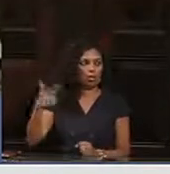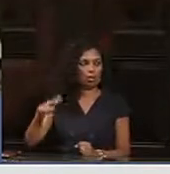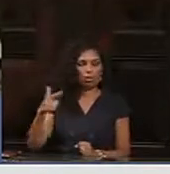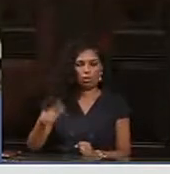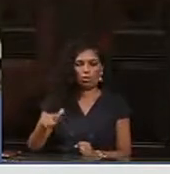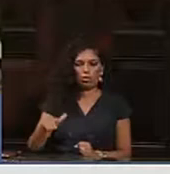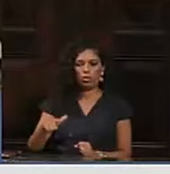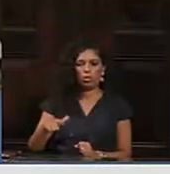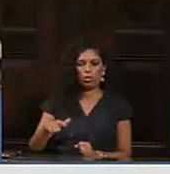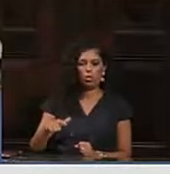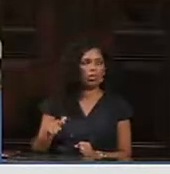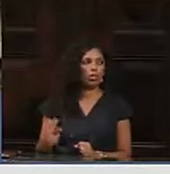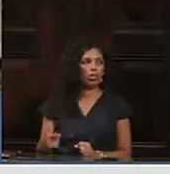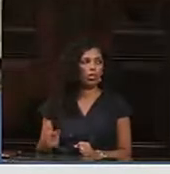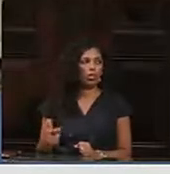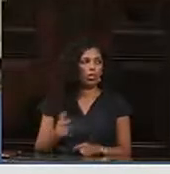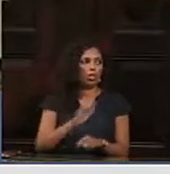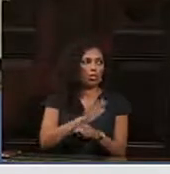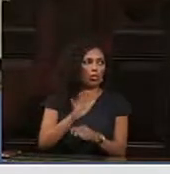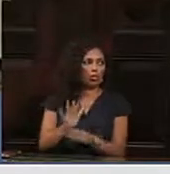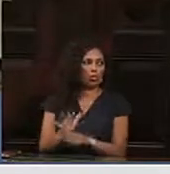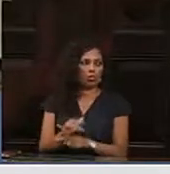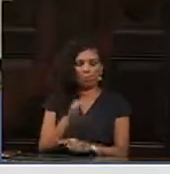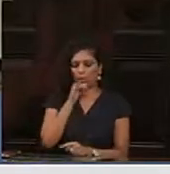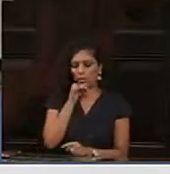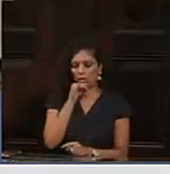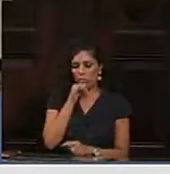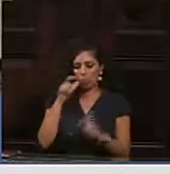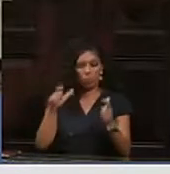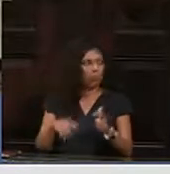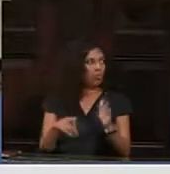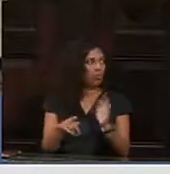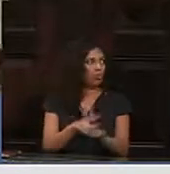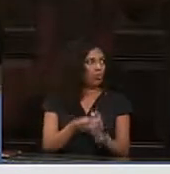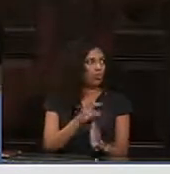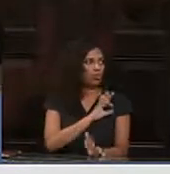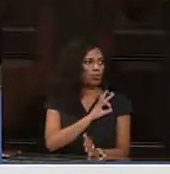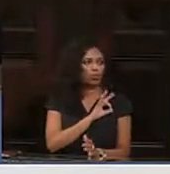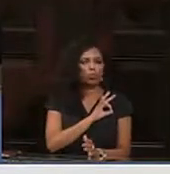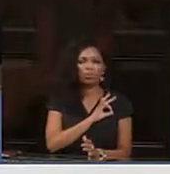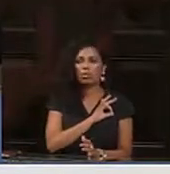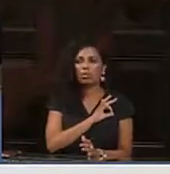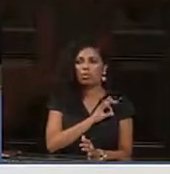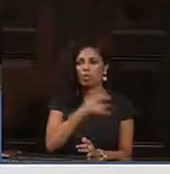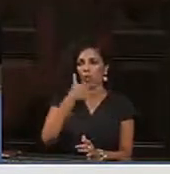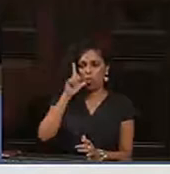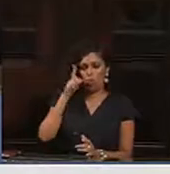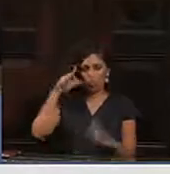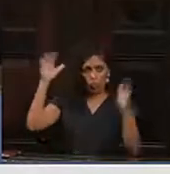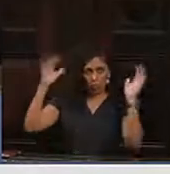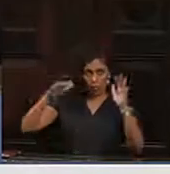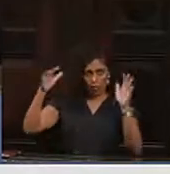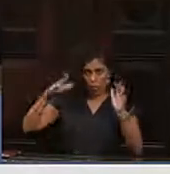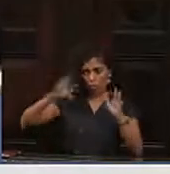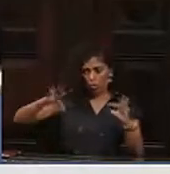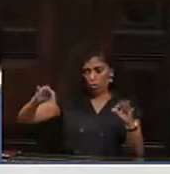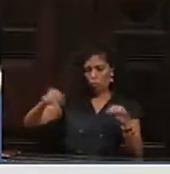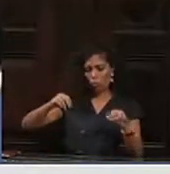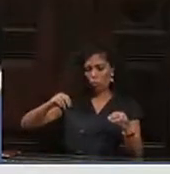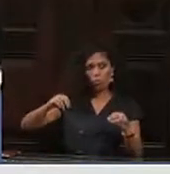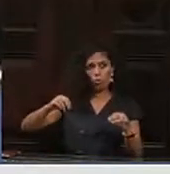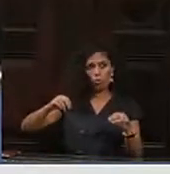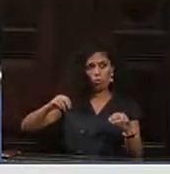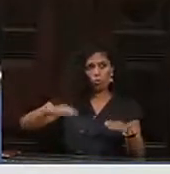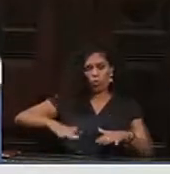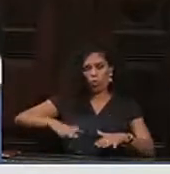acabou, chovendo dentro do alojamento. Ou seja, não tem como colocar mais 500, que esses